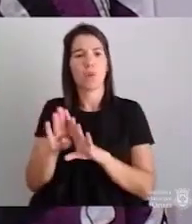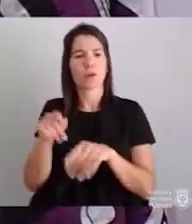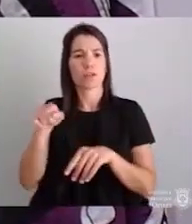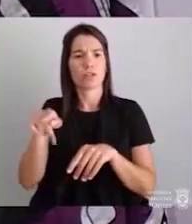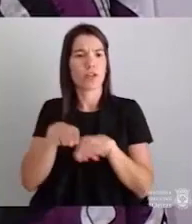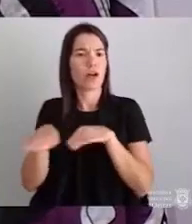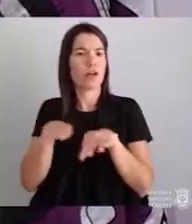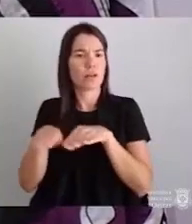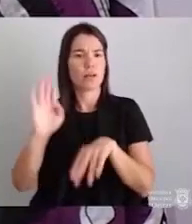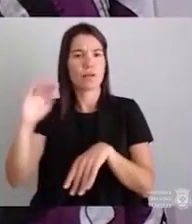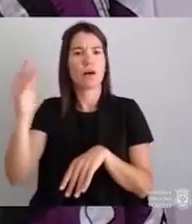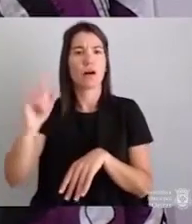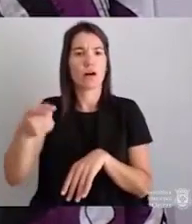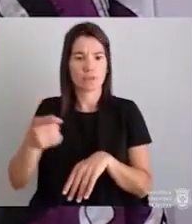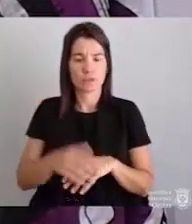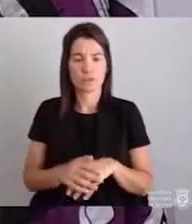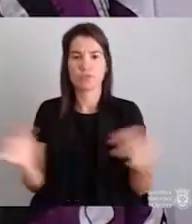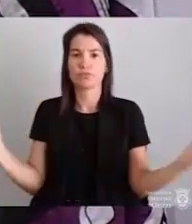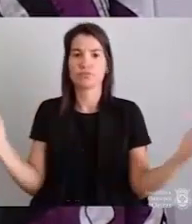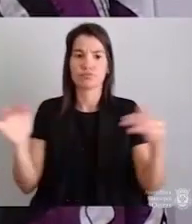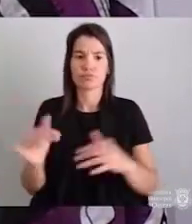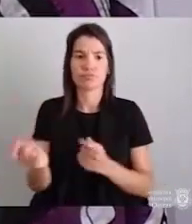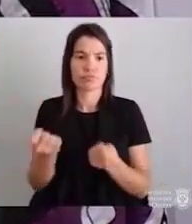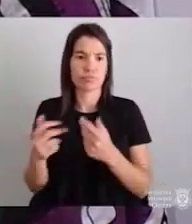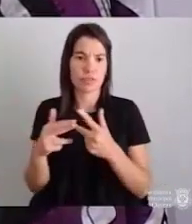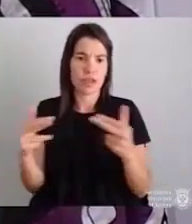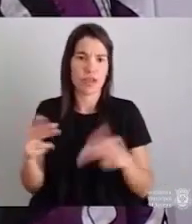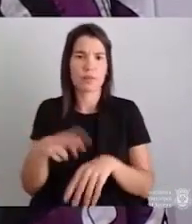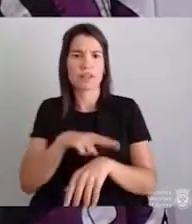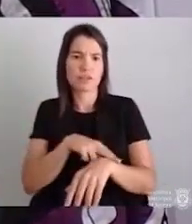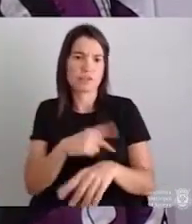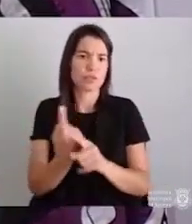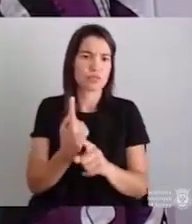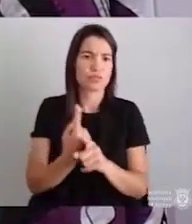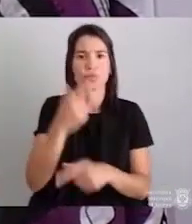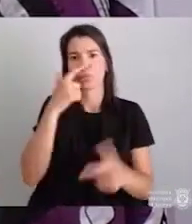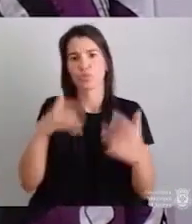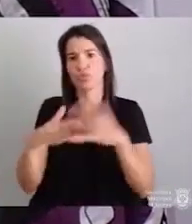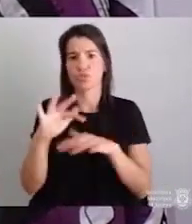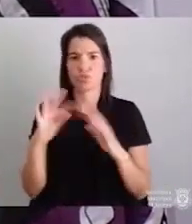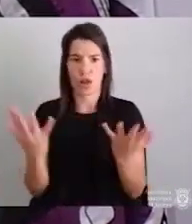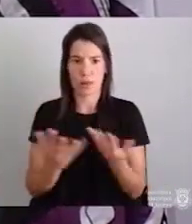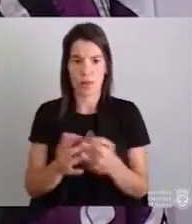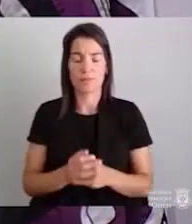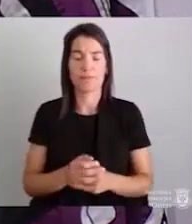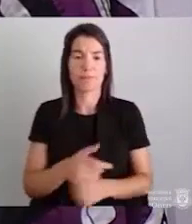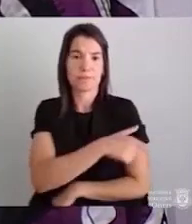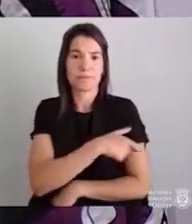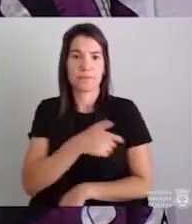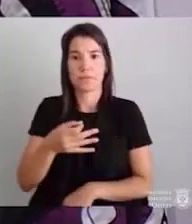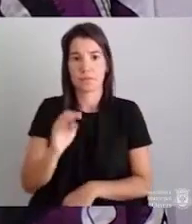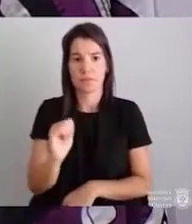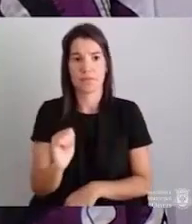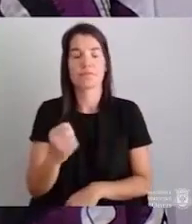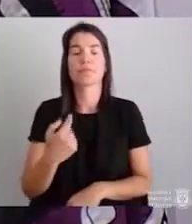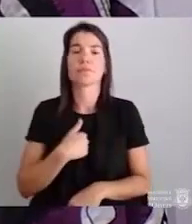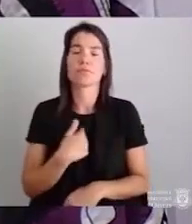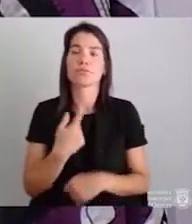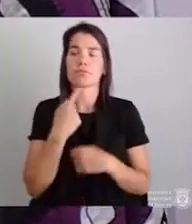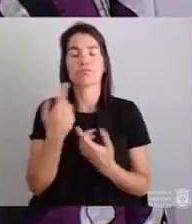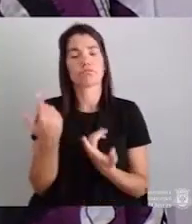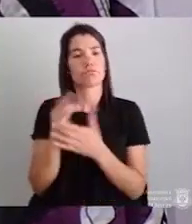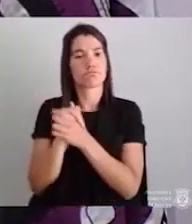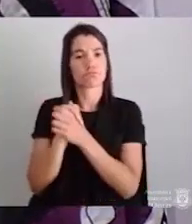que juntou o Executivo Municipal dirigentes municipais e população em nome do partido socialista saudamos esta iniciativa